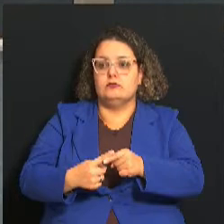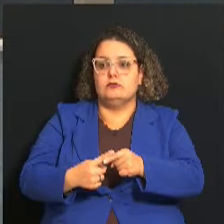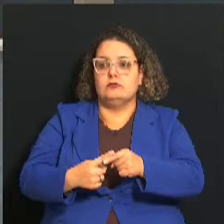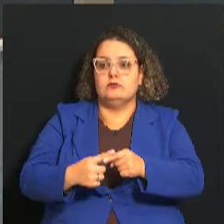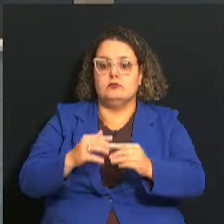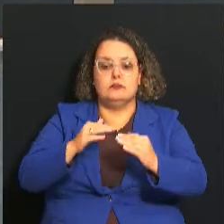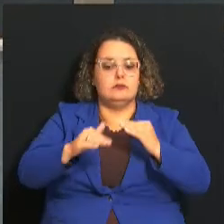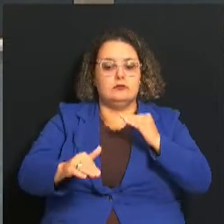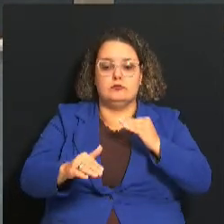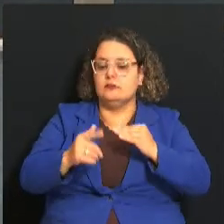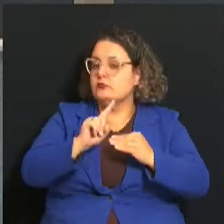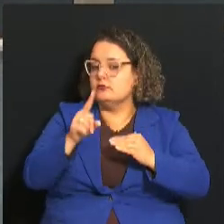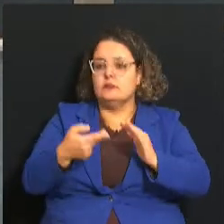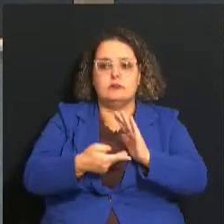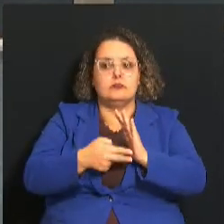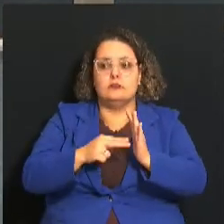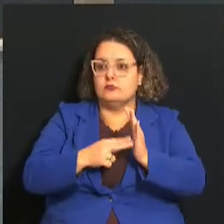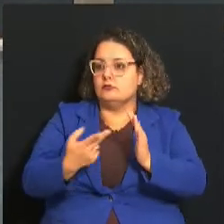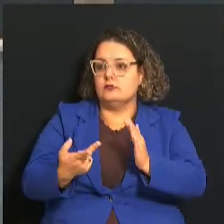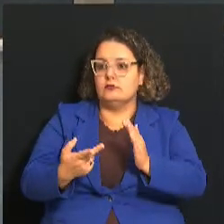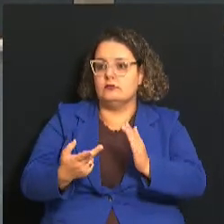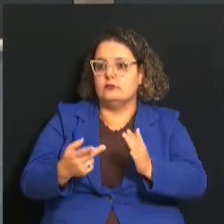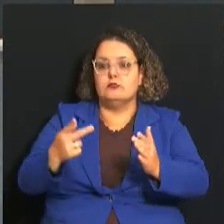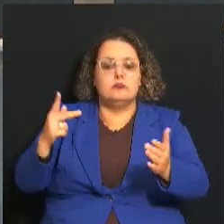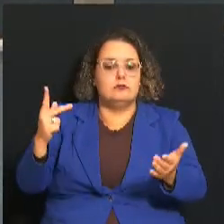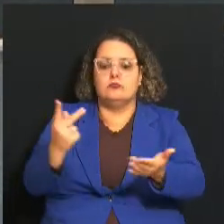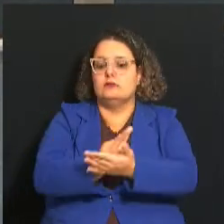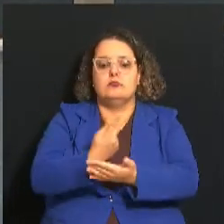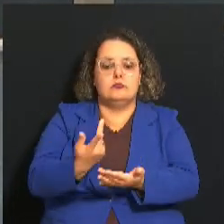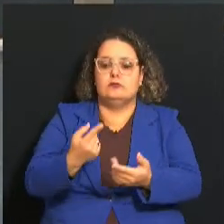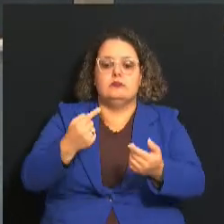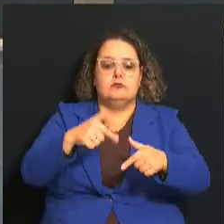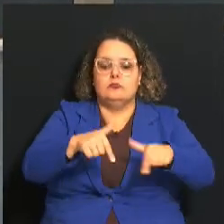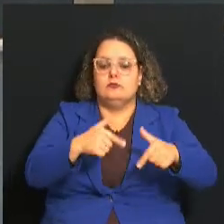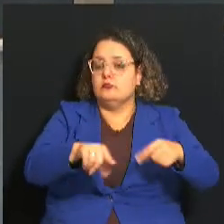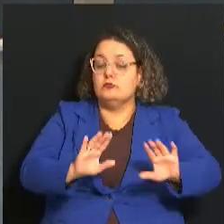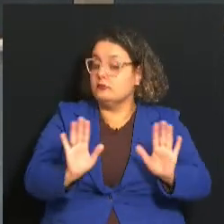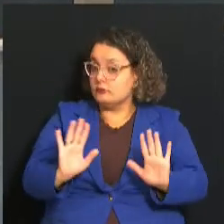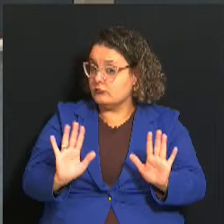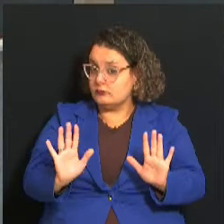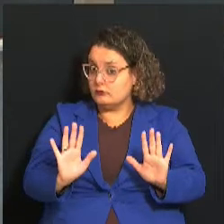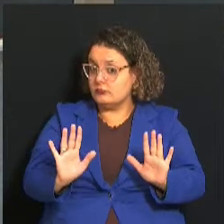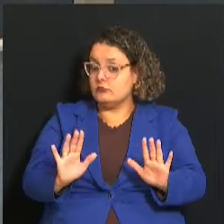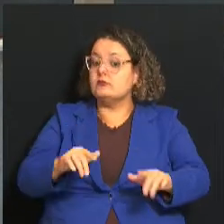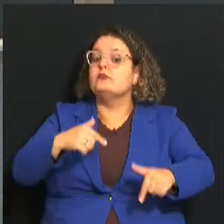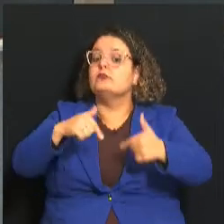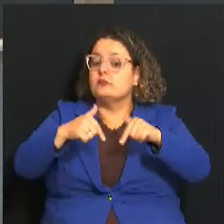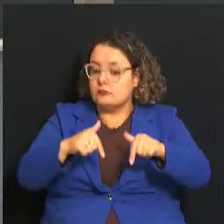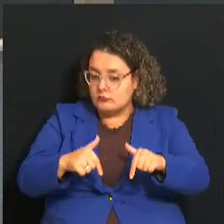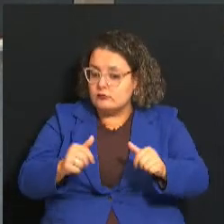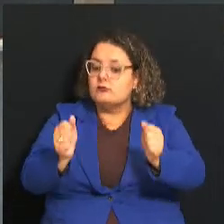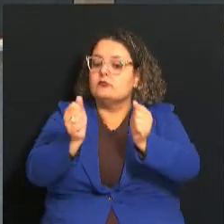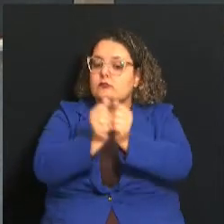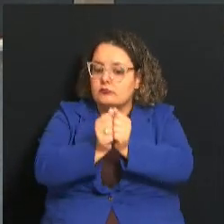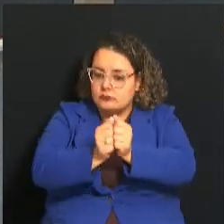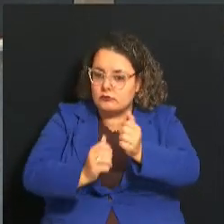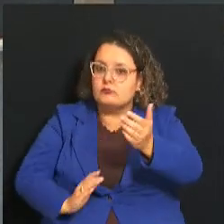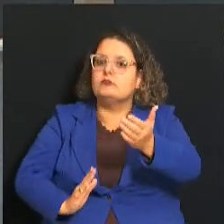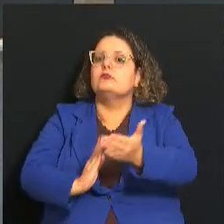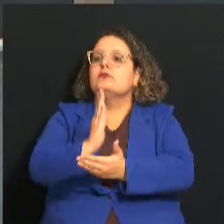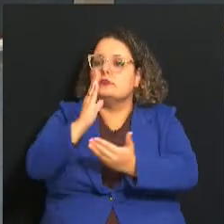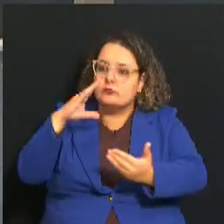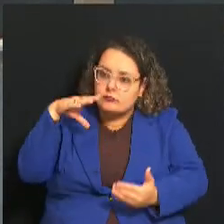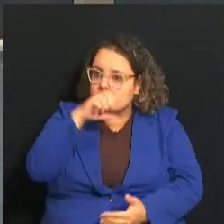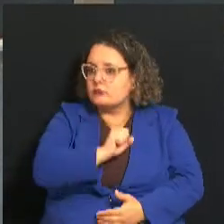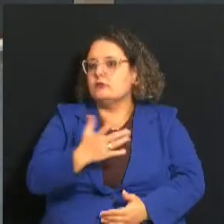não significa que não vai dar errado e que você vai trabalhar contra. Muito pelo contrário, você tem que trabalhar junto para provar mais